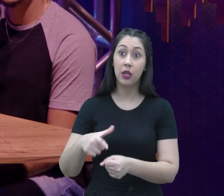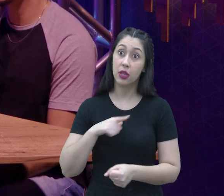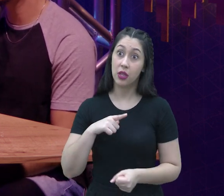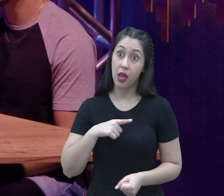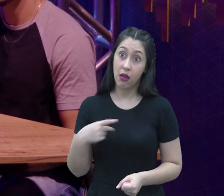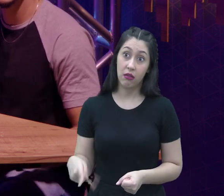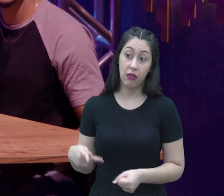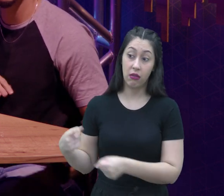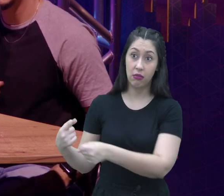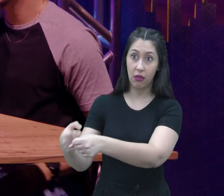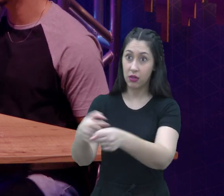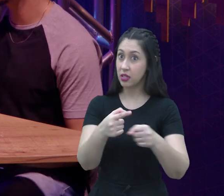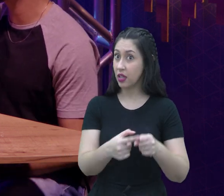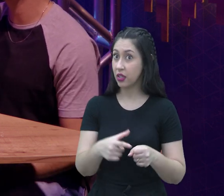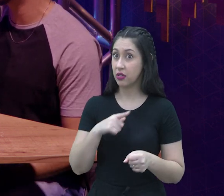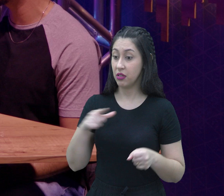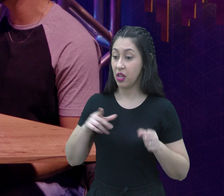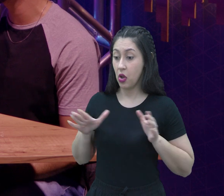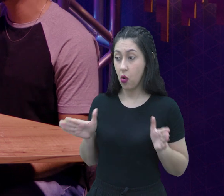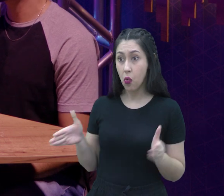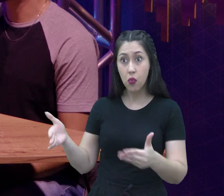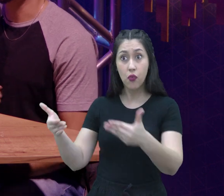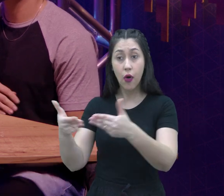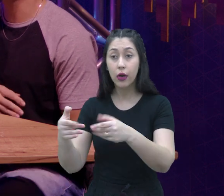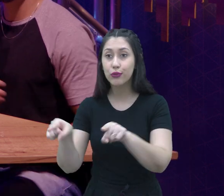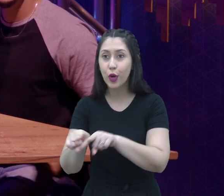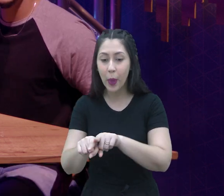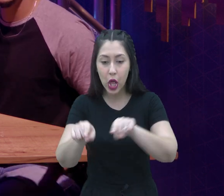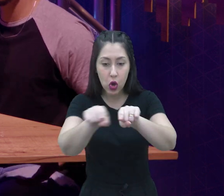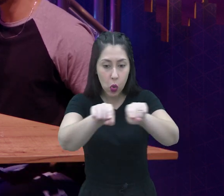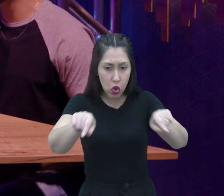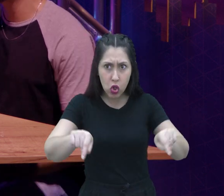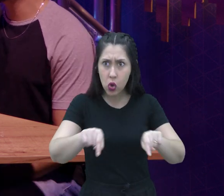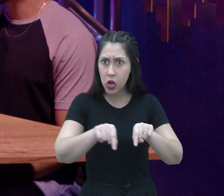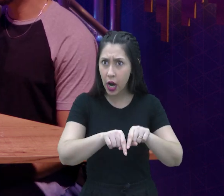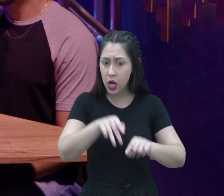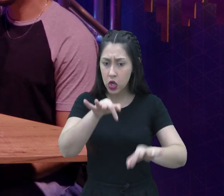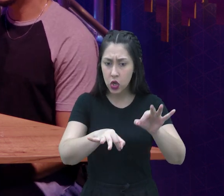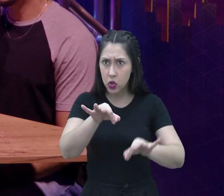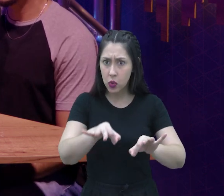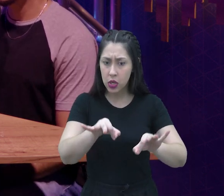tem os fóruns, as comarcas e tudo mais, que tem os juízes, né,